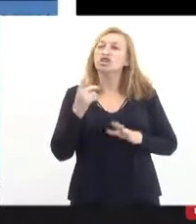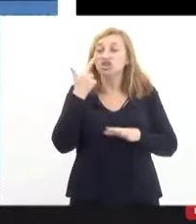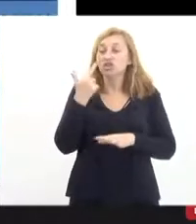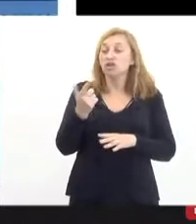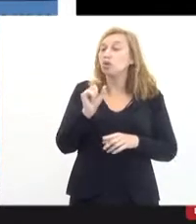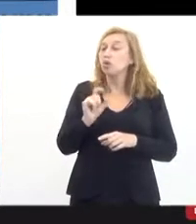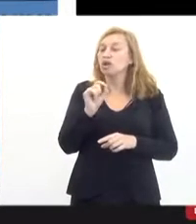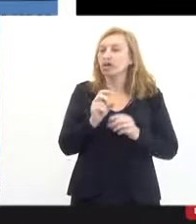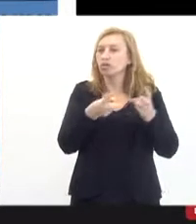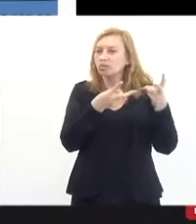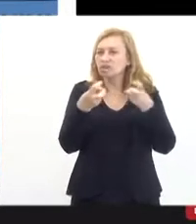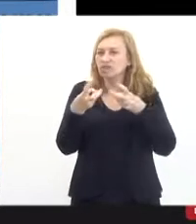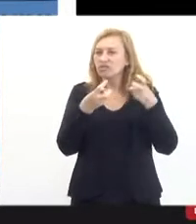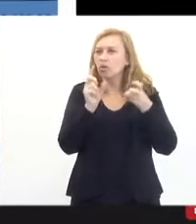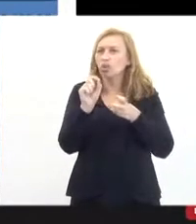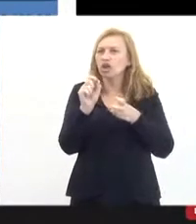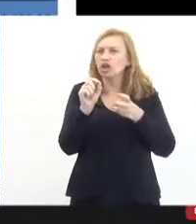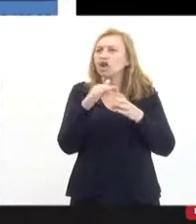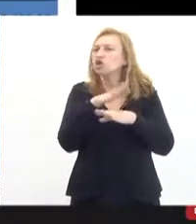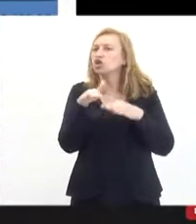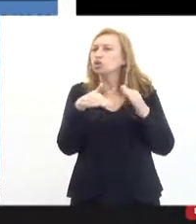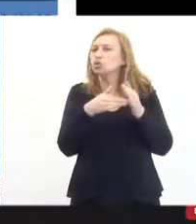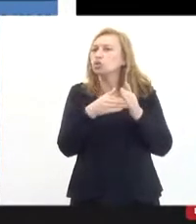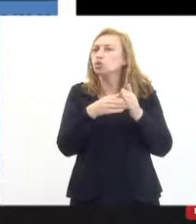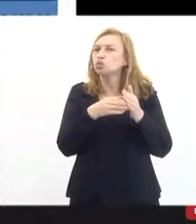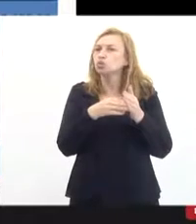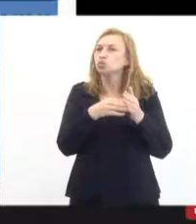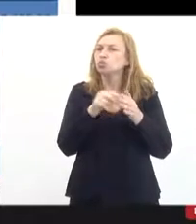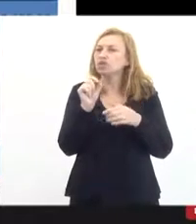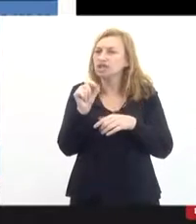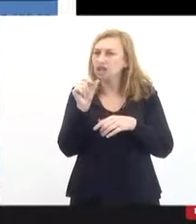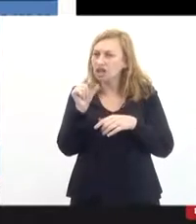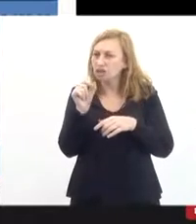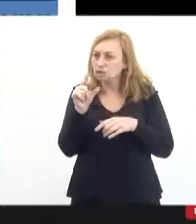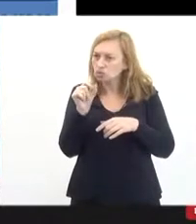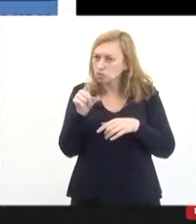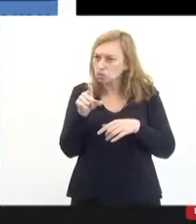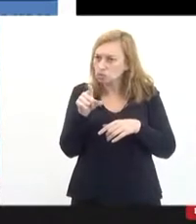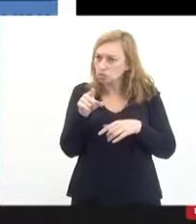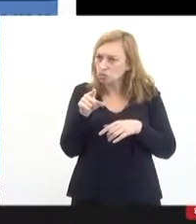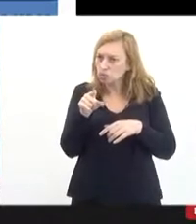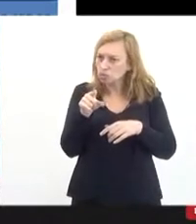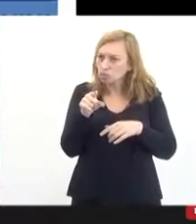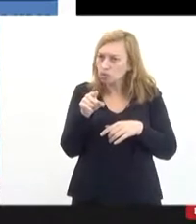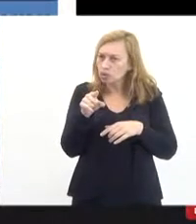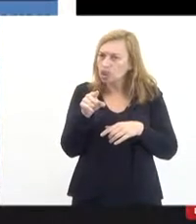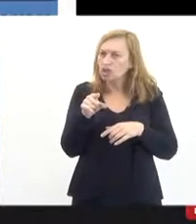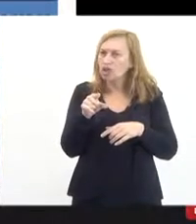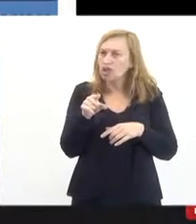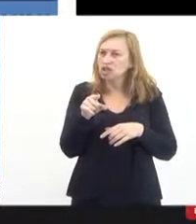a gente consegue observar que todos esses créditos em azul que foram considerados